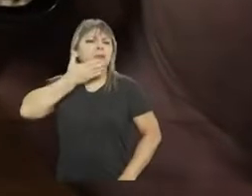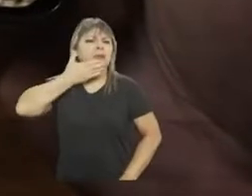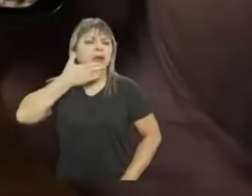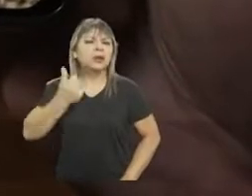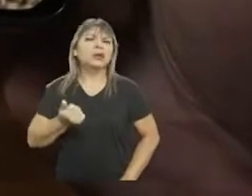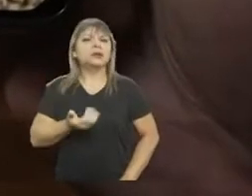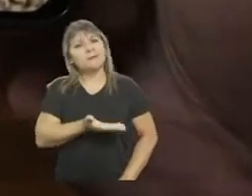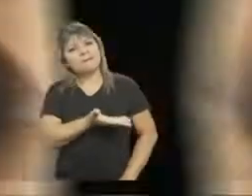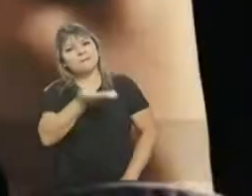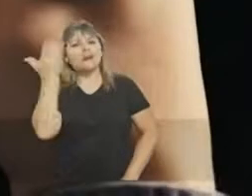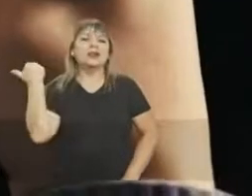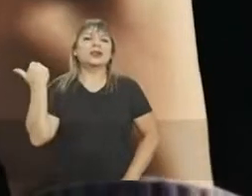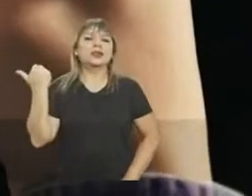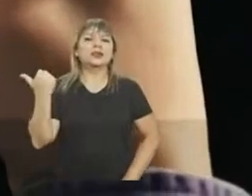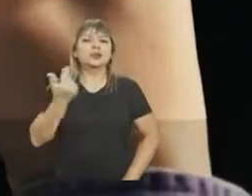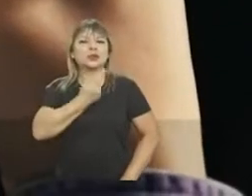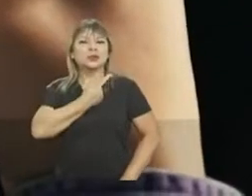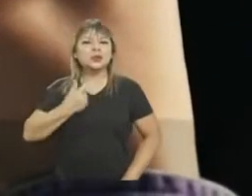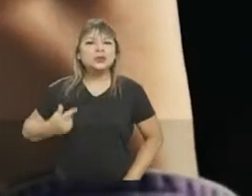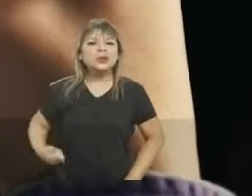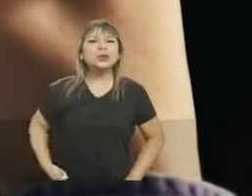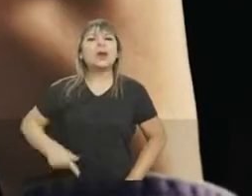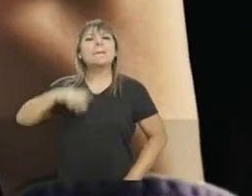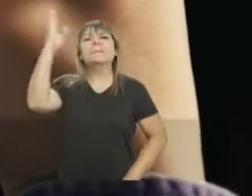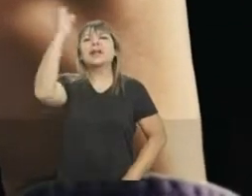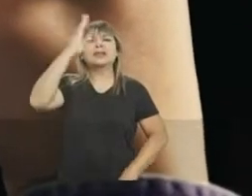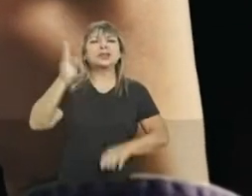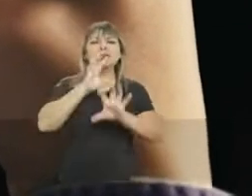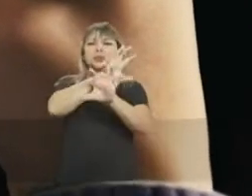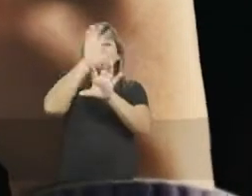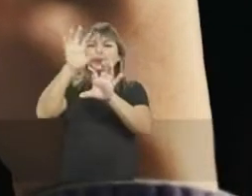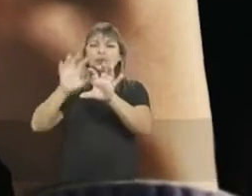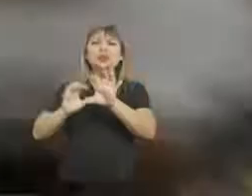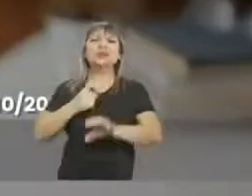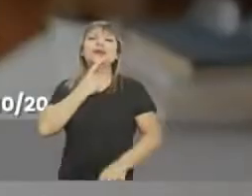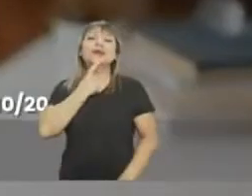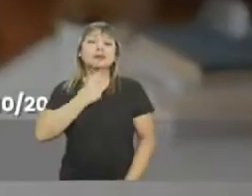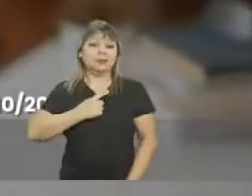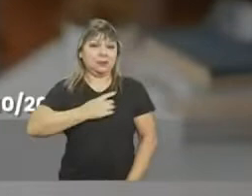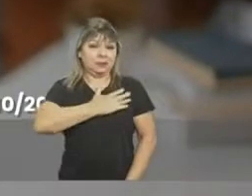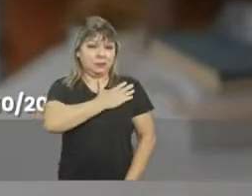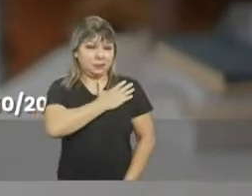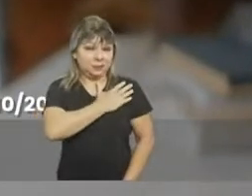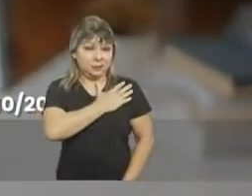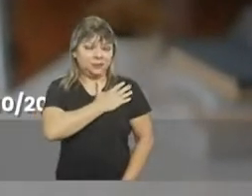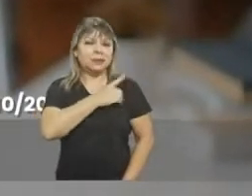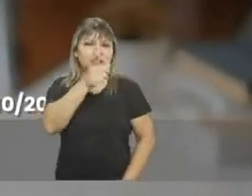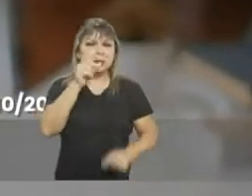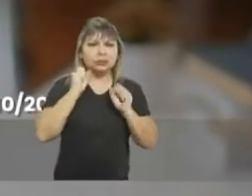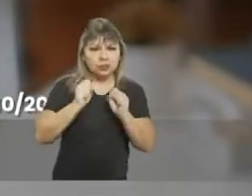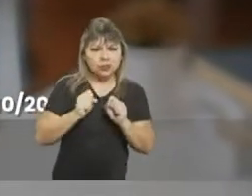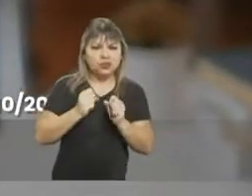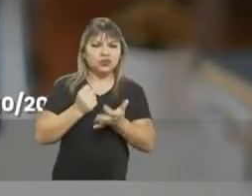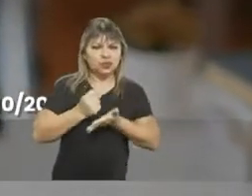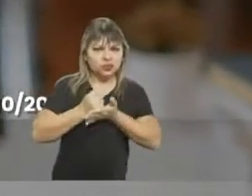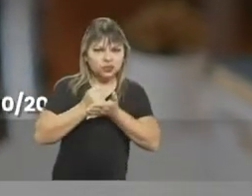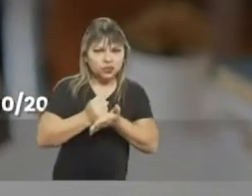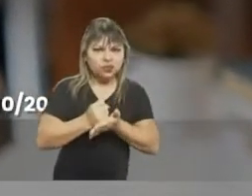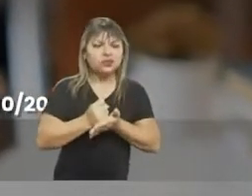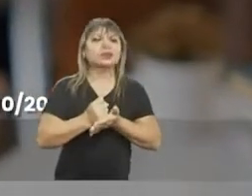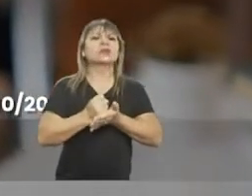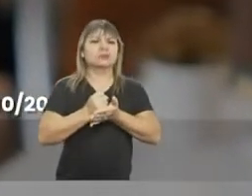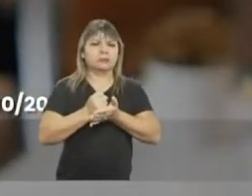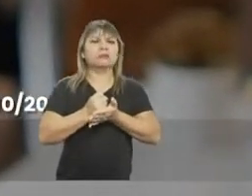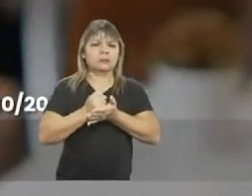pelo Brasil, melhor. Vamos votar nos capitães aí para governador pelo Brasil. Então, Capitão Contar, quem puder